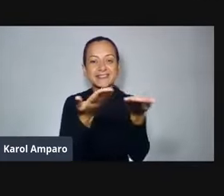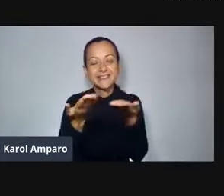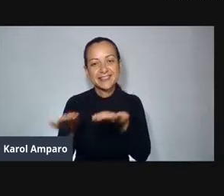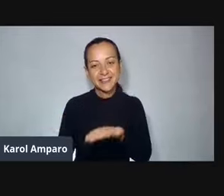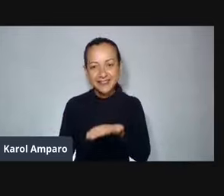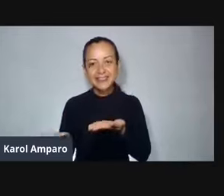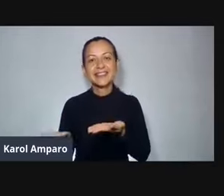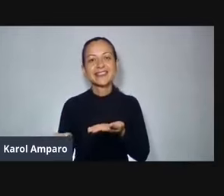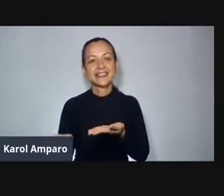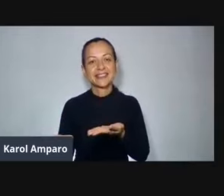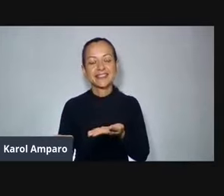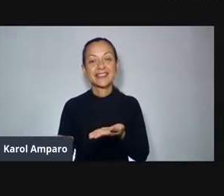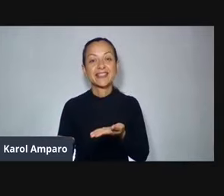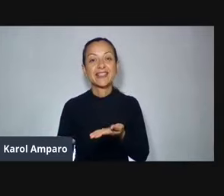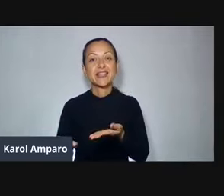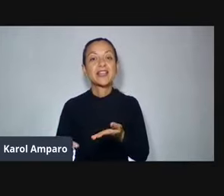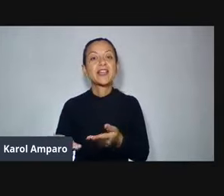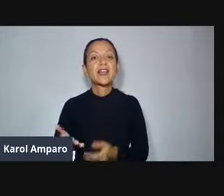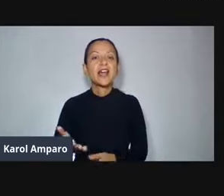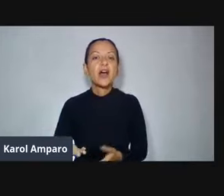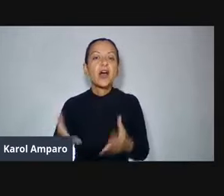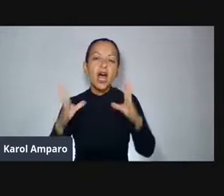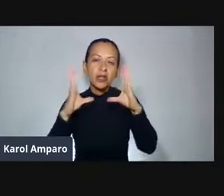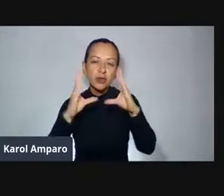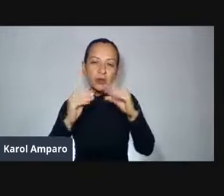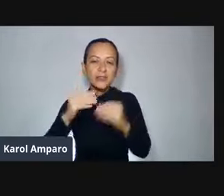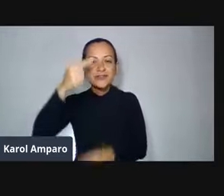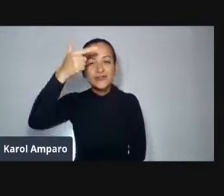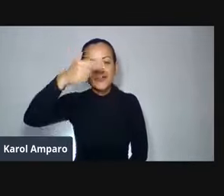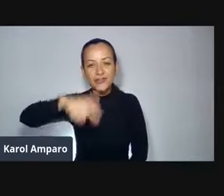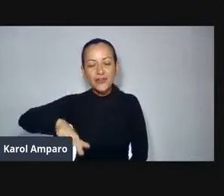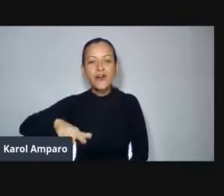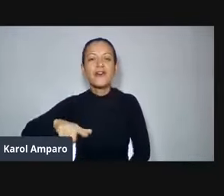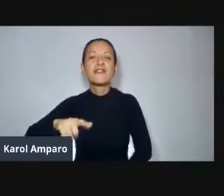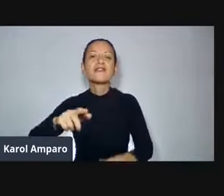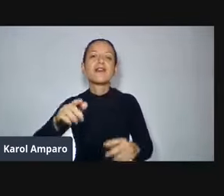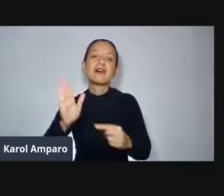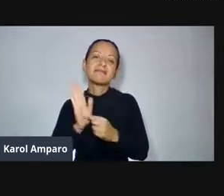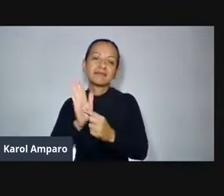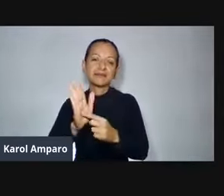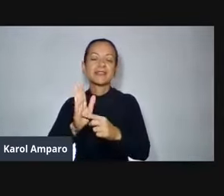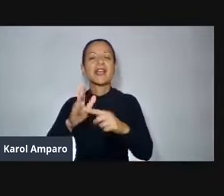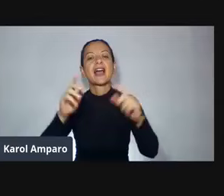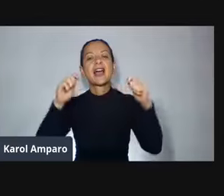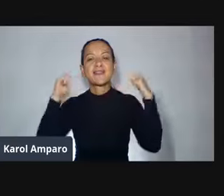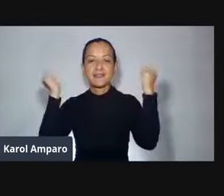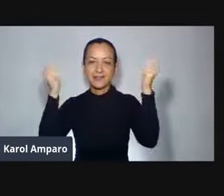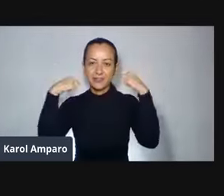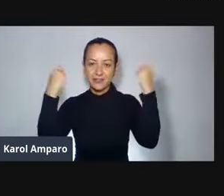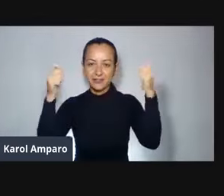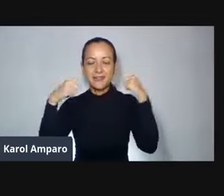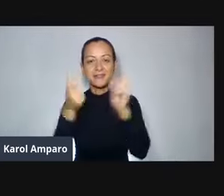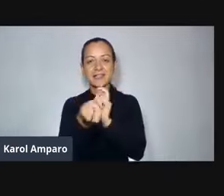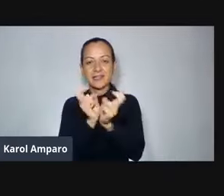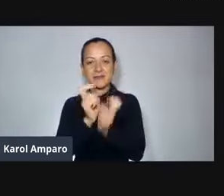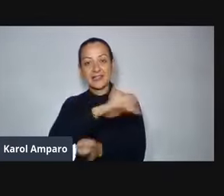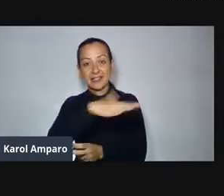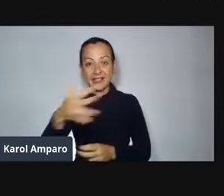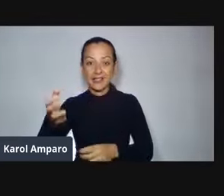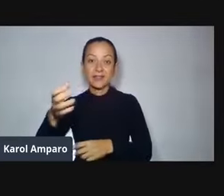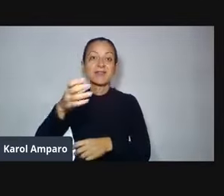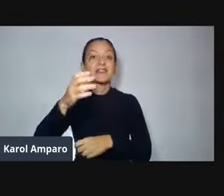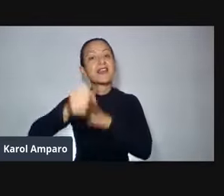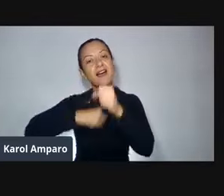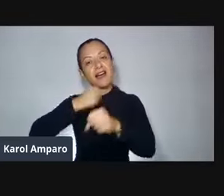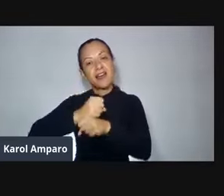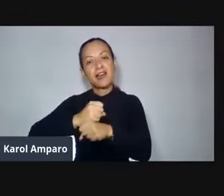bem-vindas a mais uma noite do Festival de Capoeira de Santos 2020. Muito